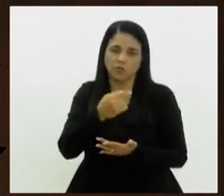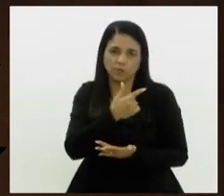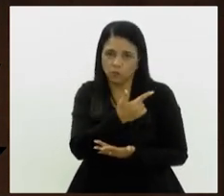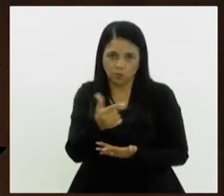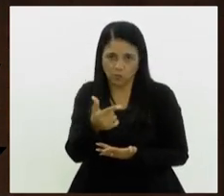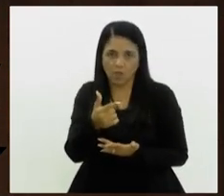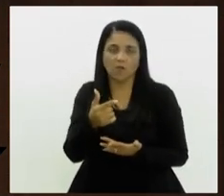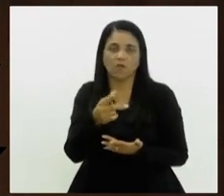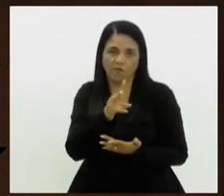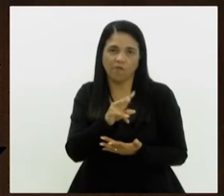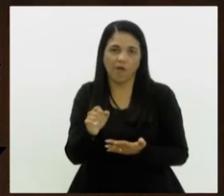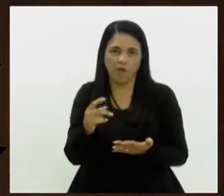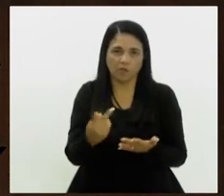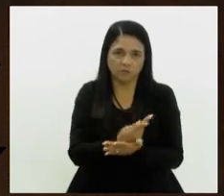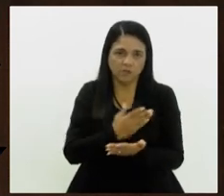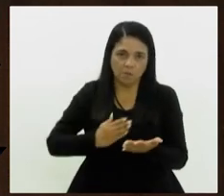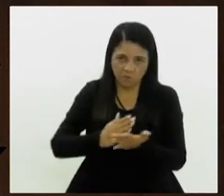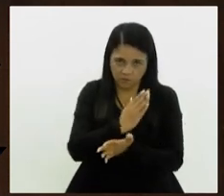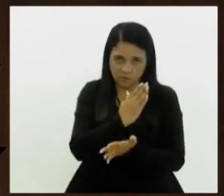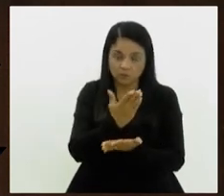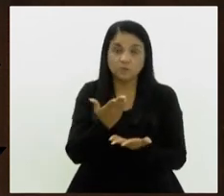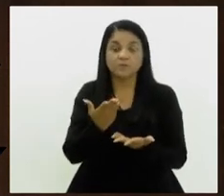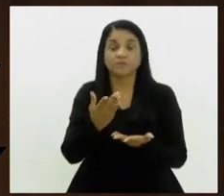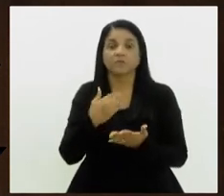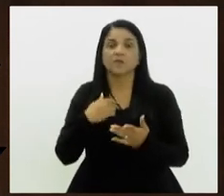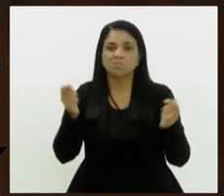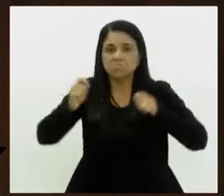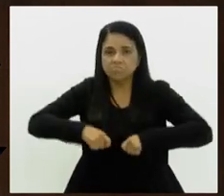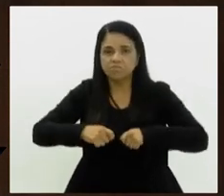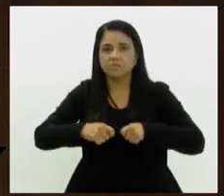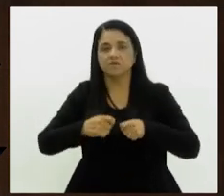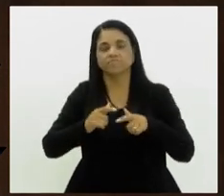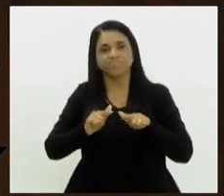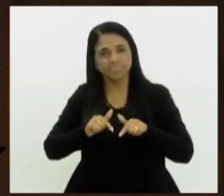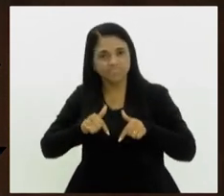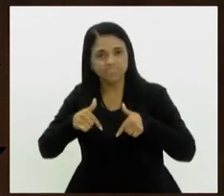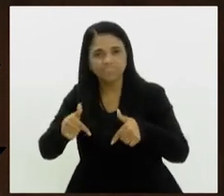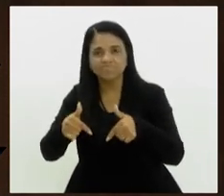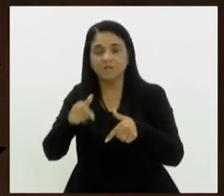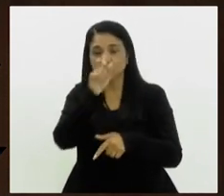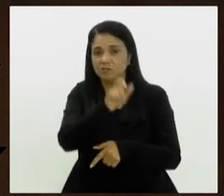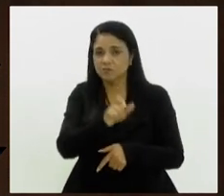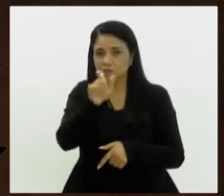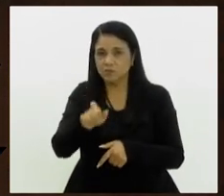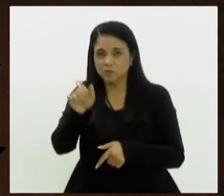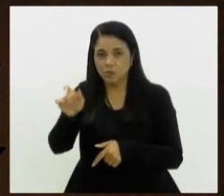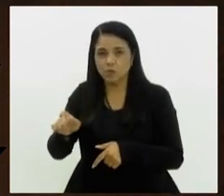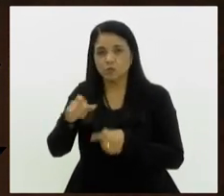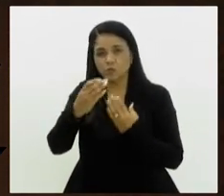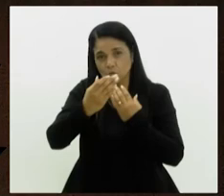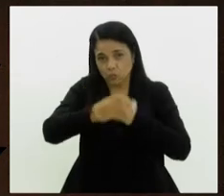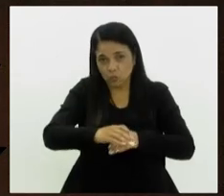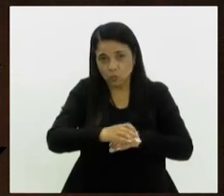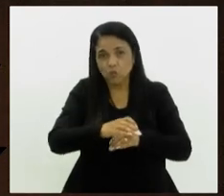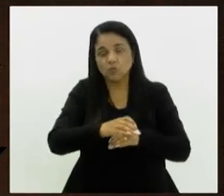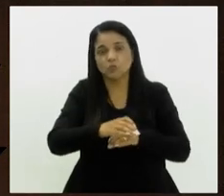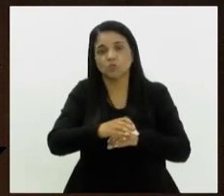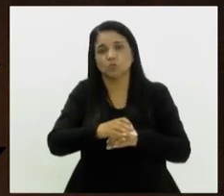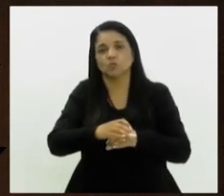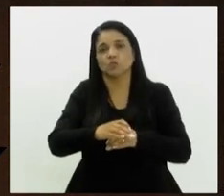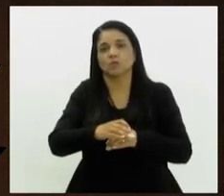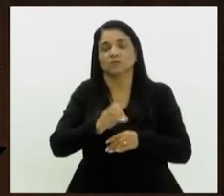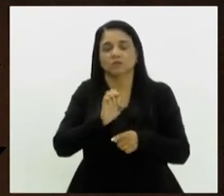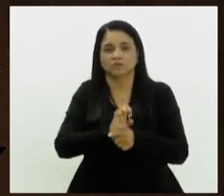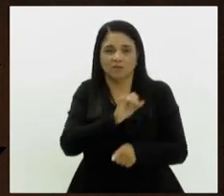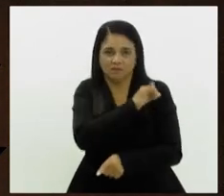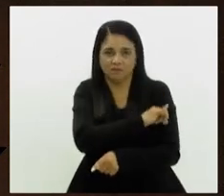vai acontecer, e nós vamos poder, assim, fazer um gesto aqui para as pessoas que estão fazendo concursos públicos no Estado do Rio de